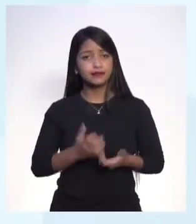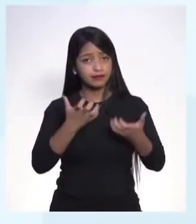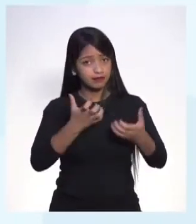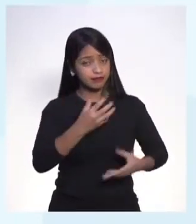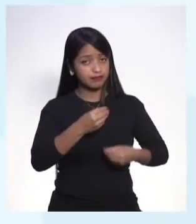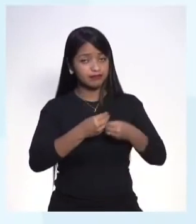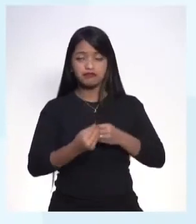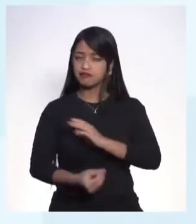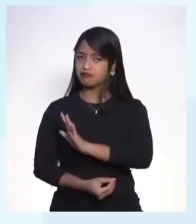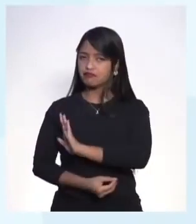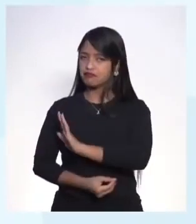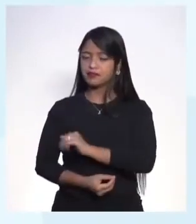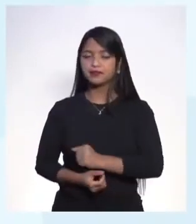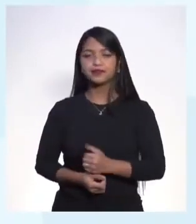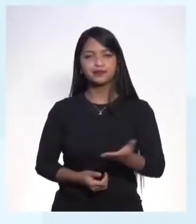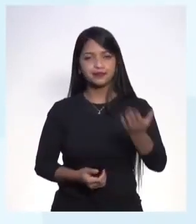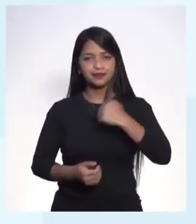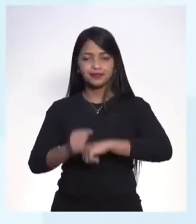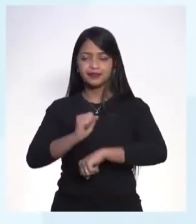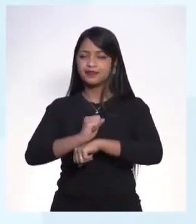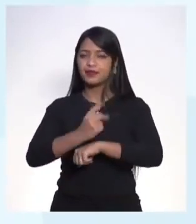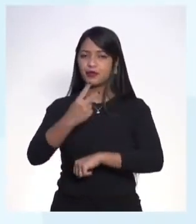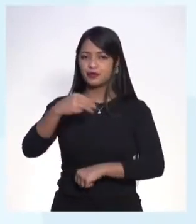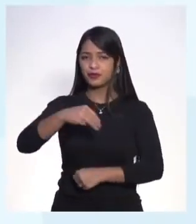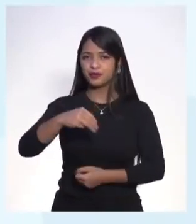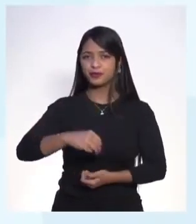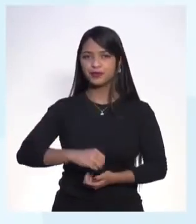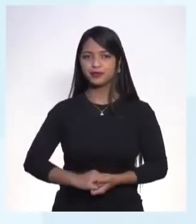coisa? Não. Então, bora lá. 2 minutinhos.